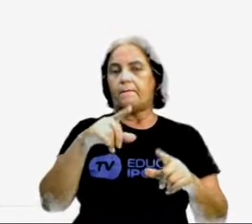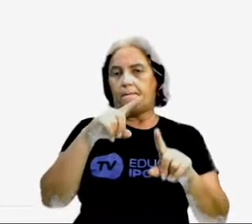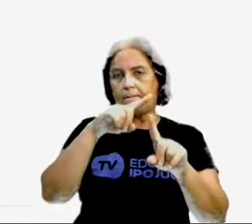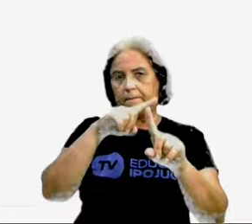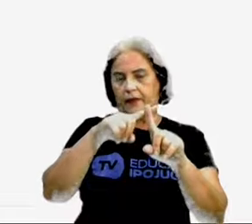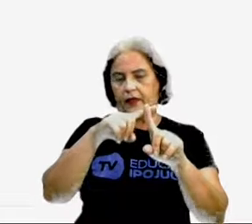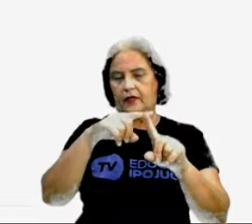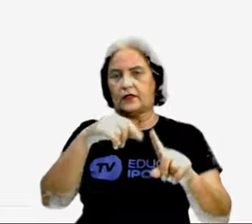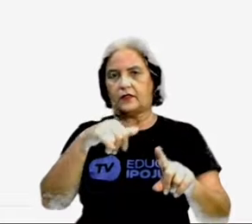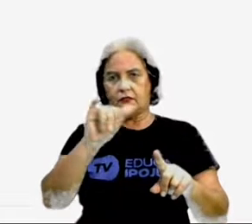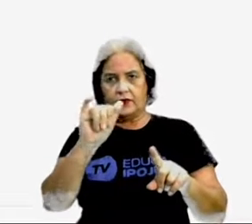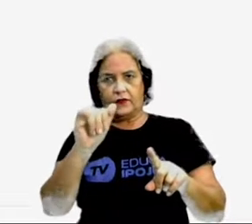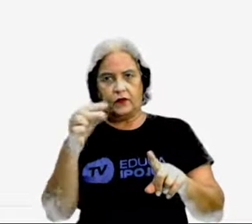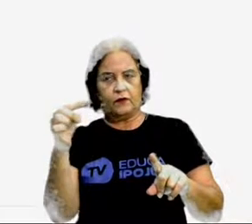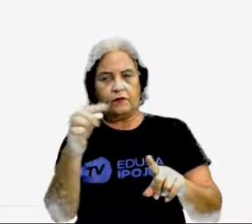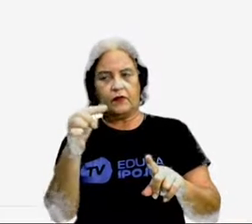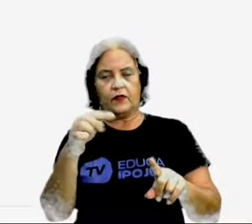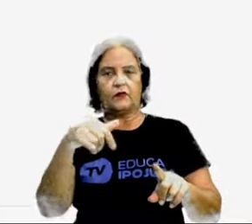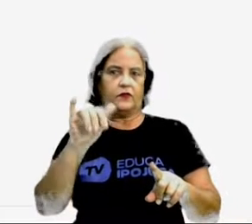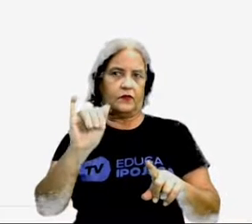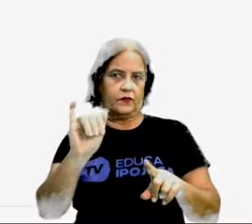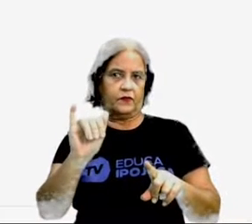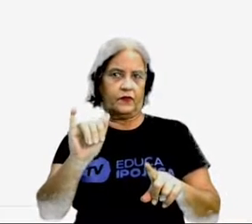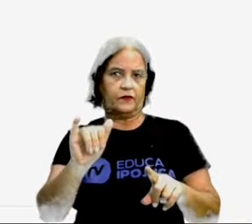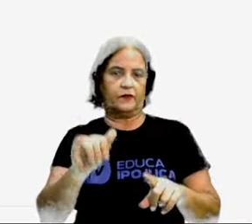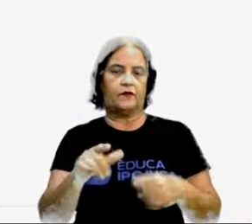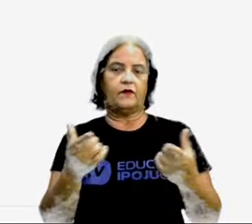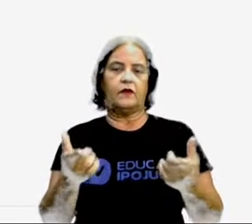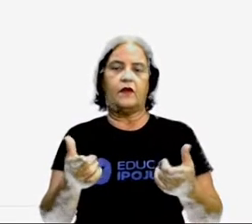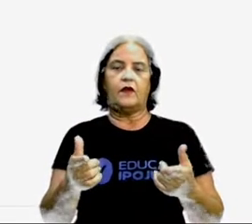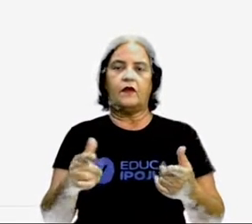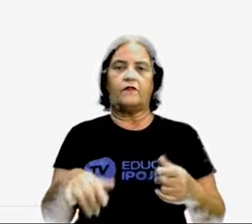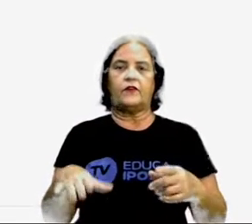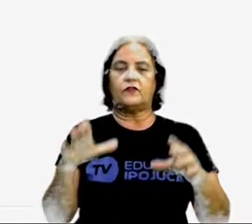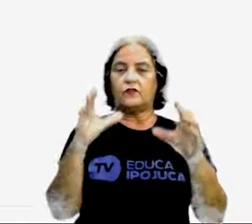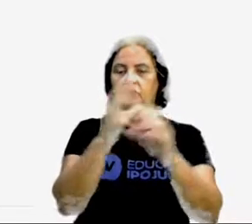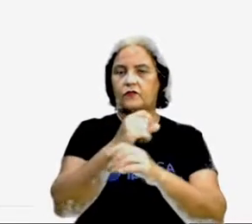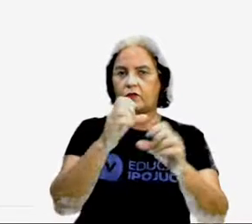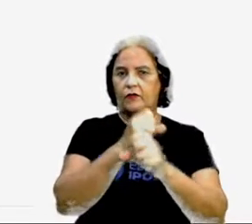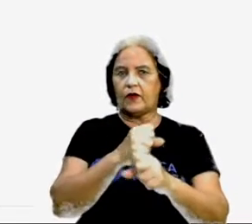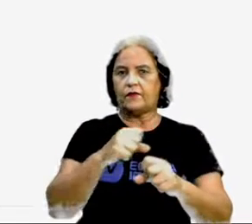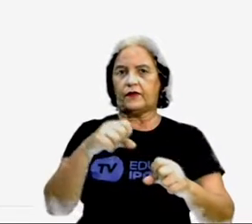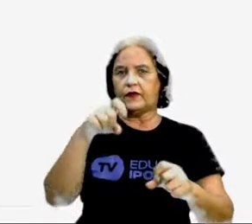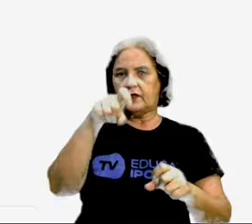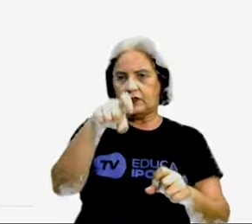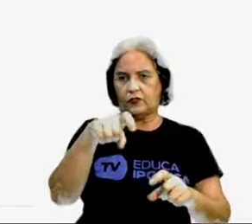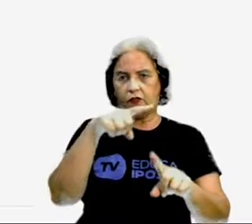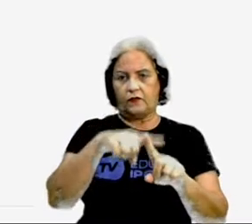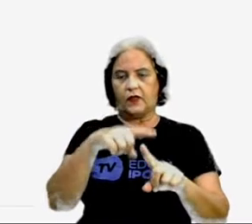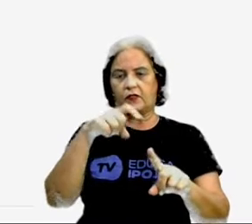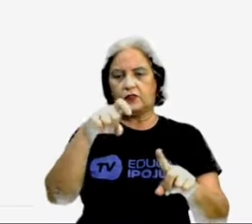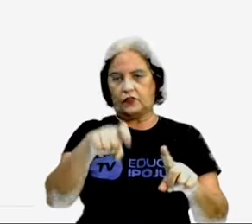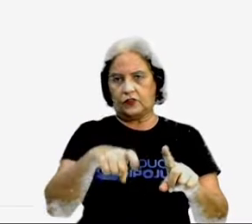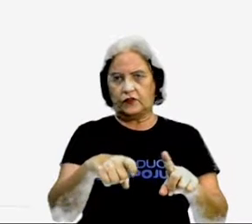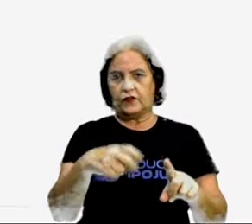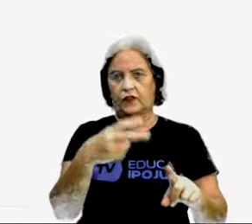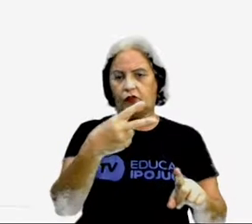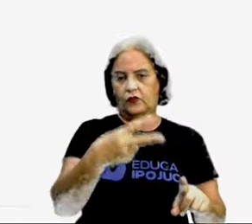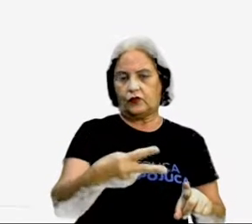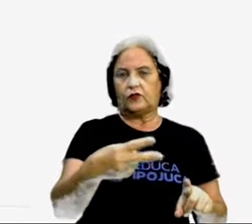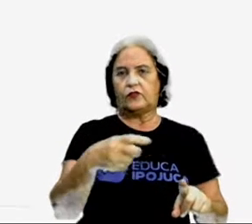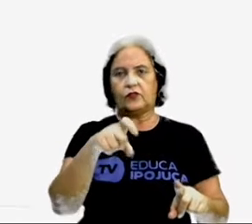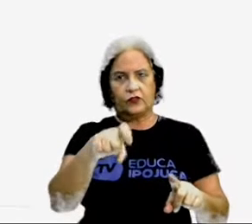fizer pelo método da soma, ficará mais fácil. Eu vou somar x mais x, 2x. E mais